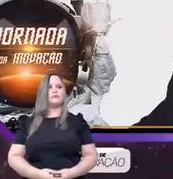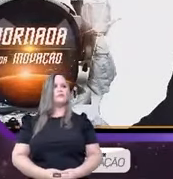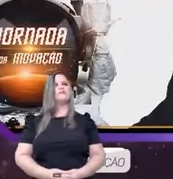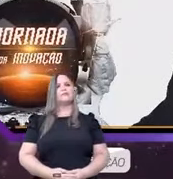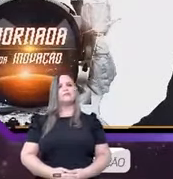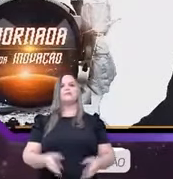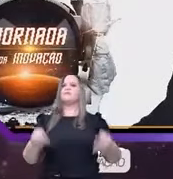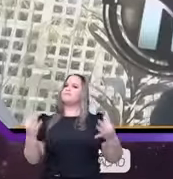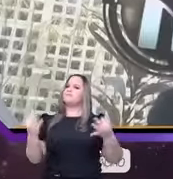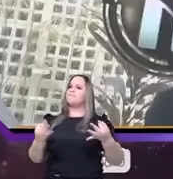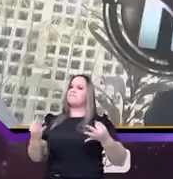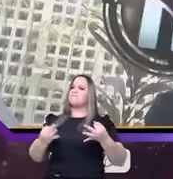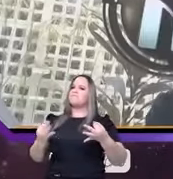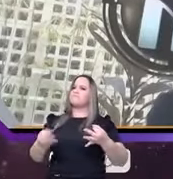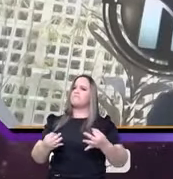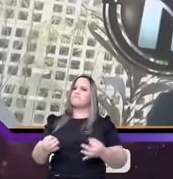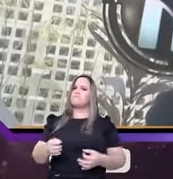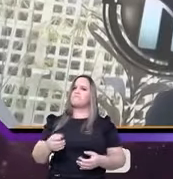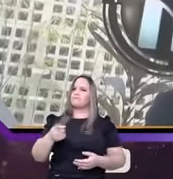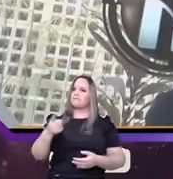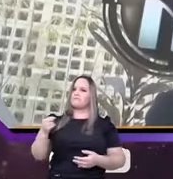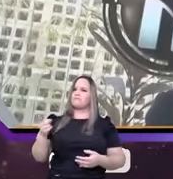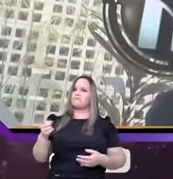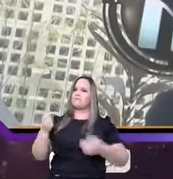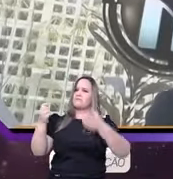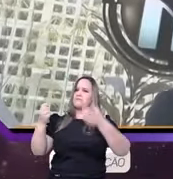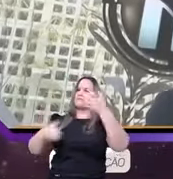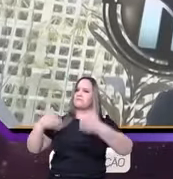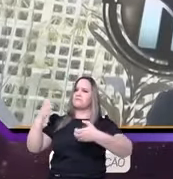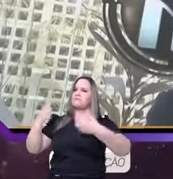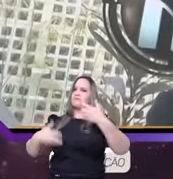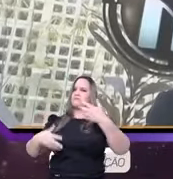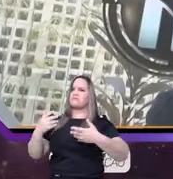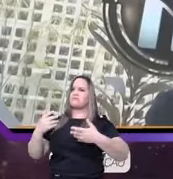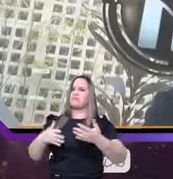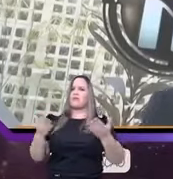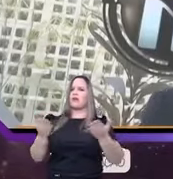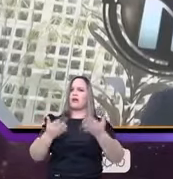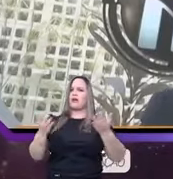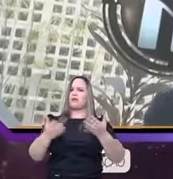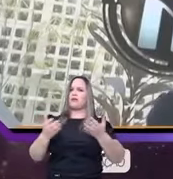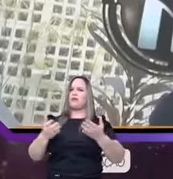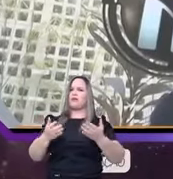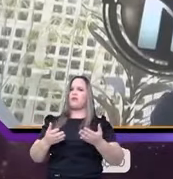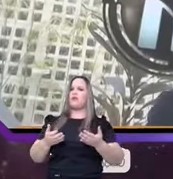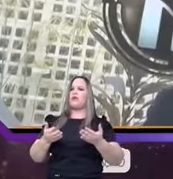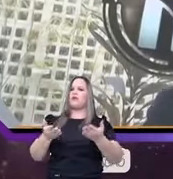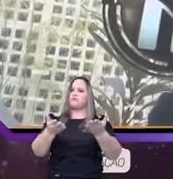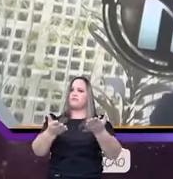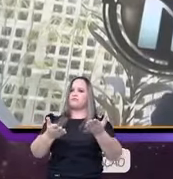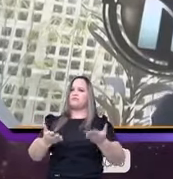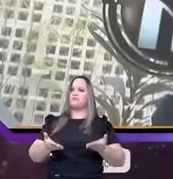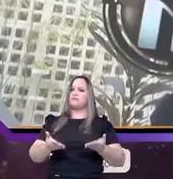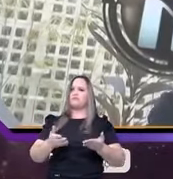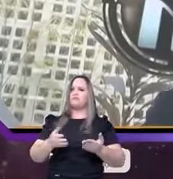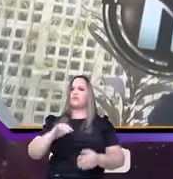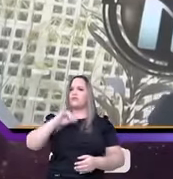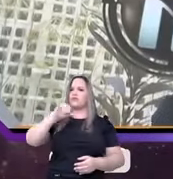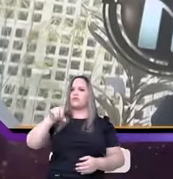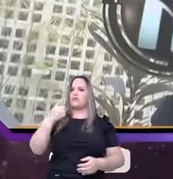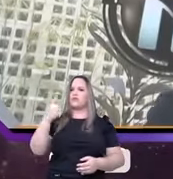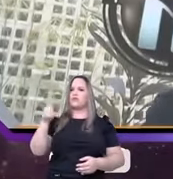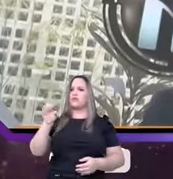Perfeito, doutor Luiz Garcia. Eu passo a palavra ao doutor João Thiago, na qualidade